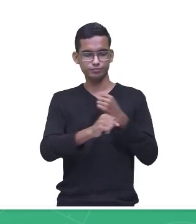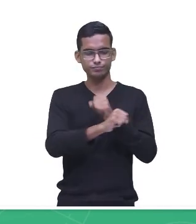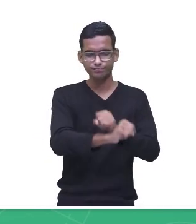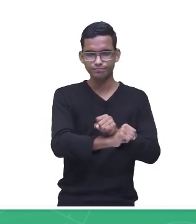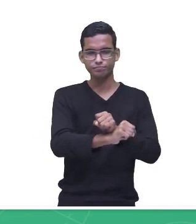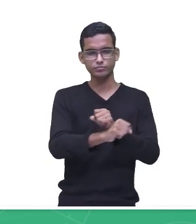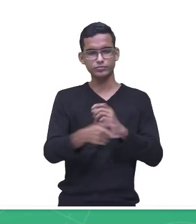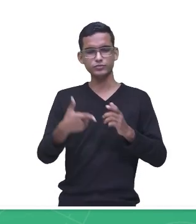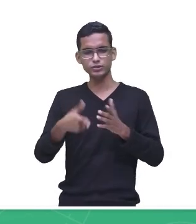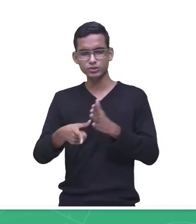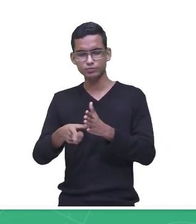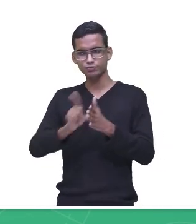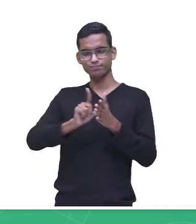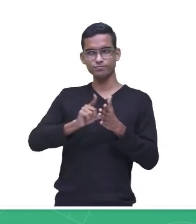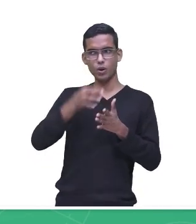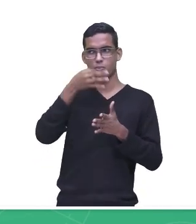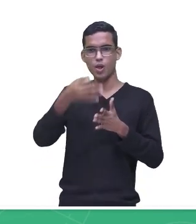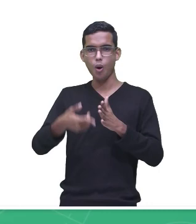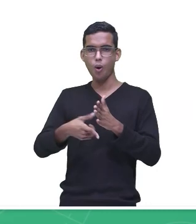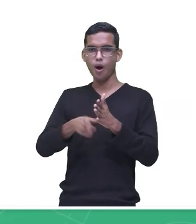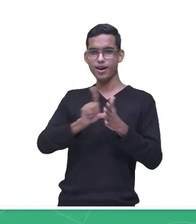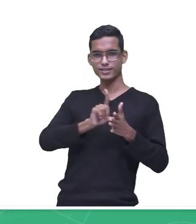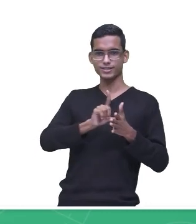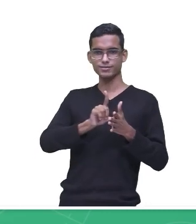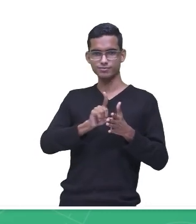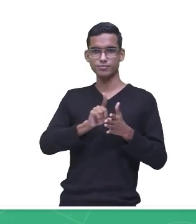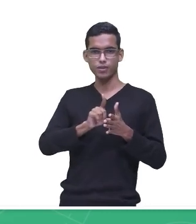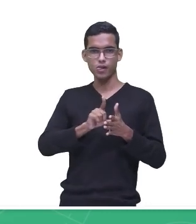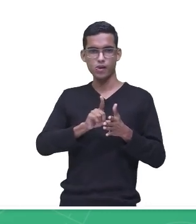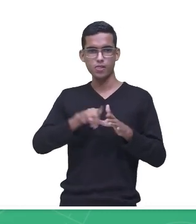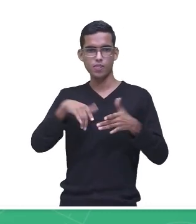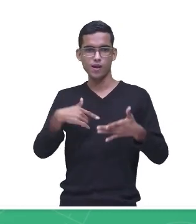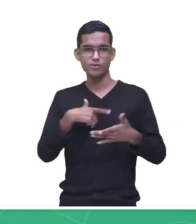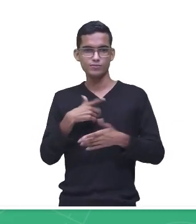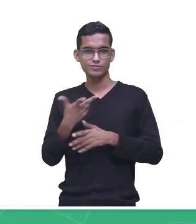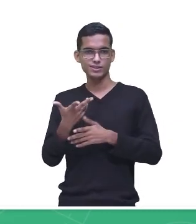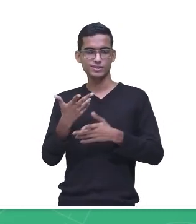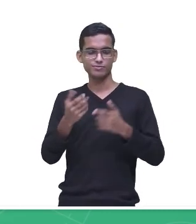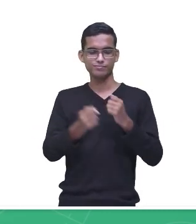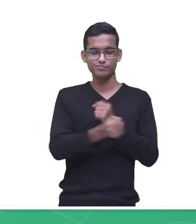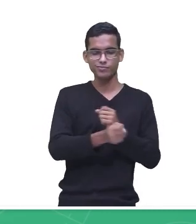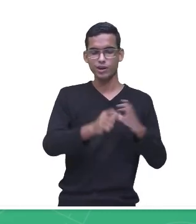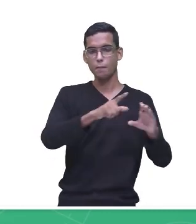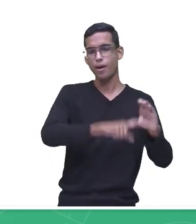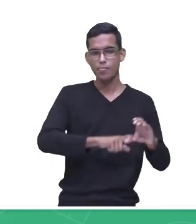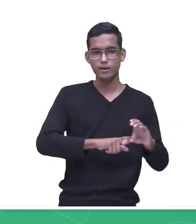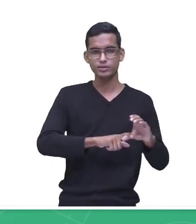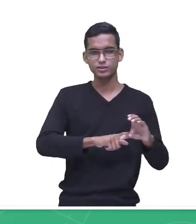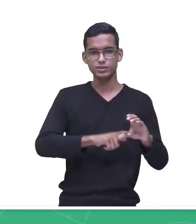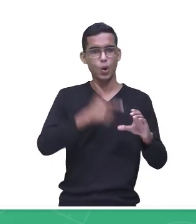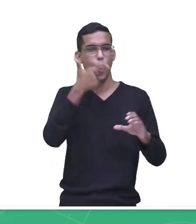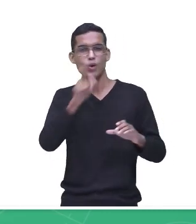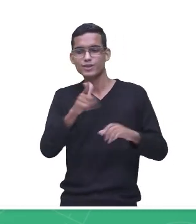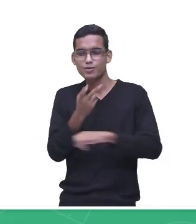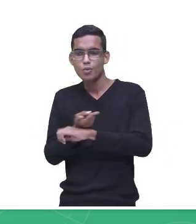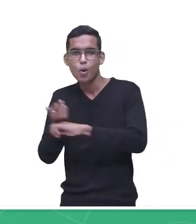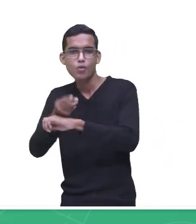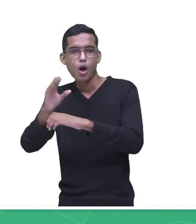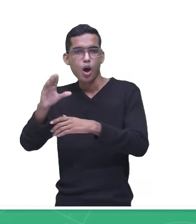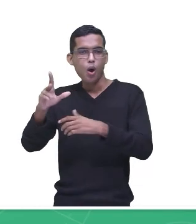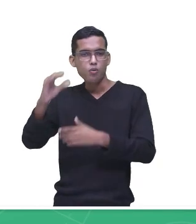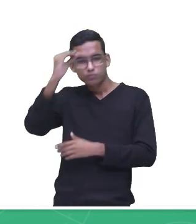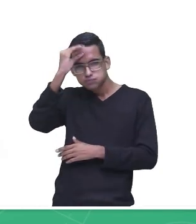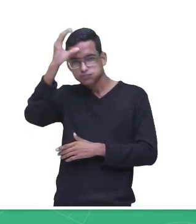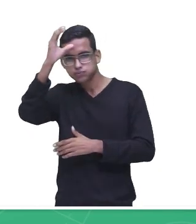e os impede de buscar um conhecimento verdadeiro e com que vivam, né? E que deixem de viver no